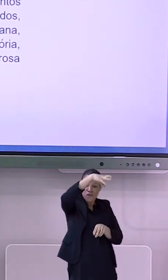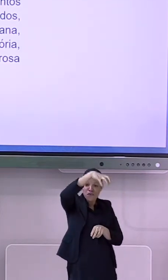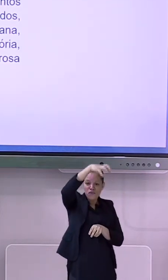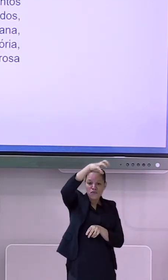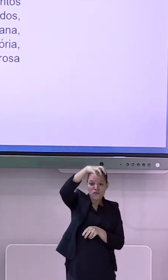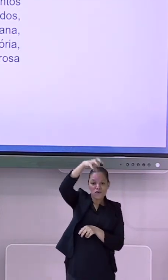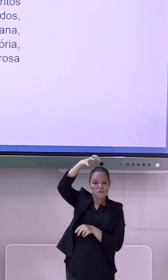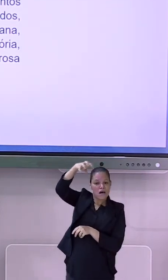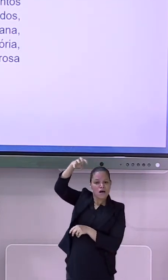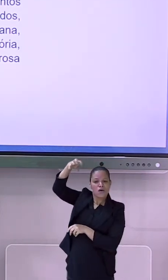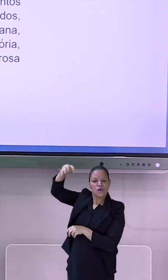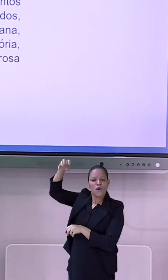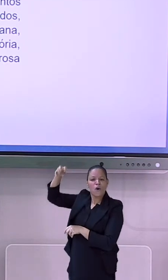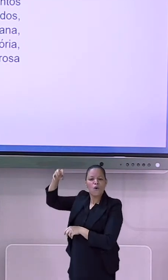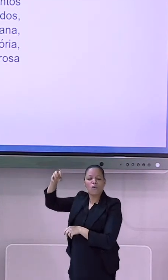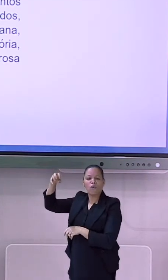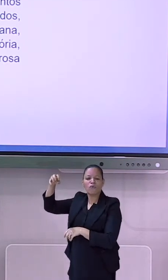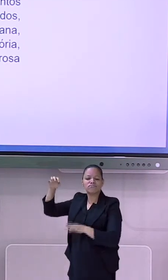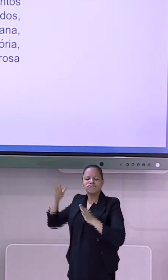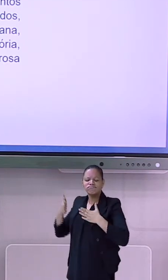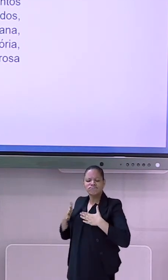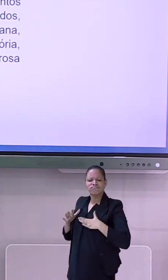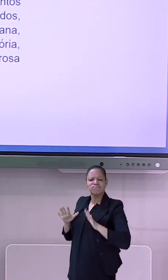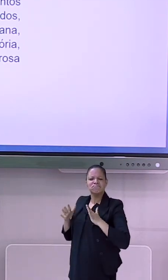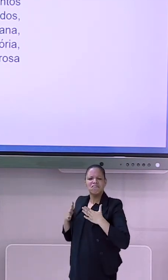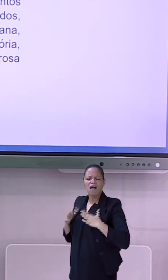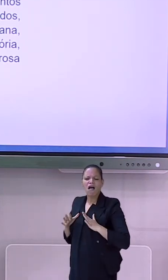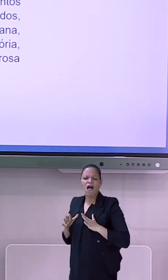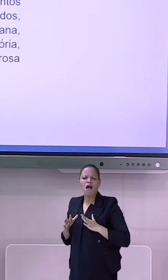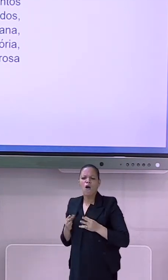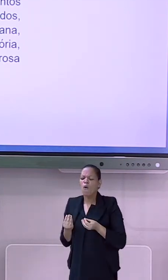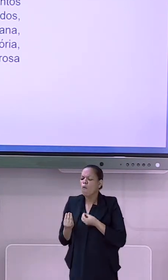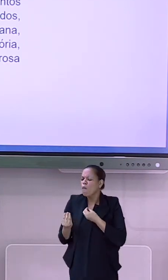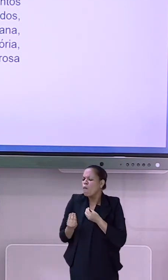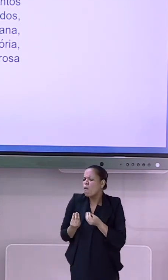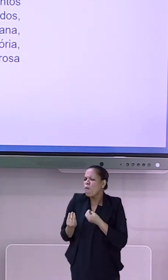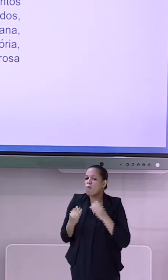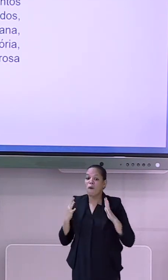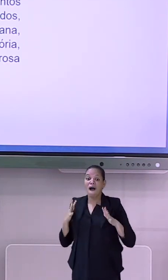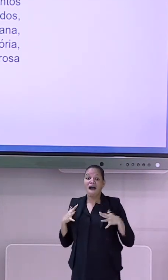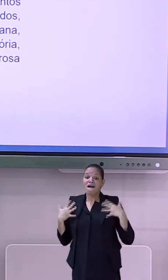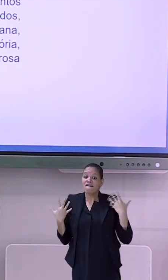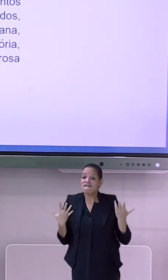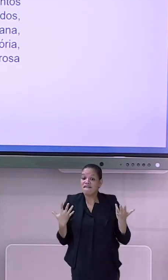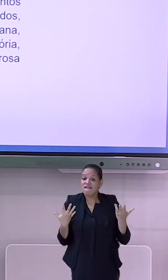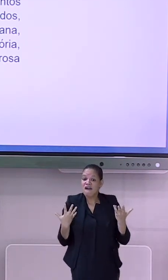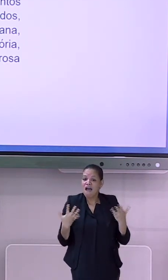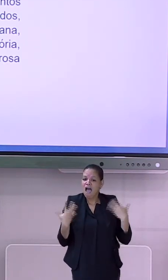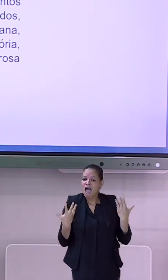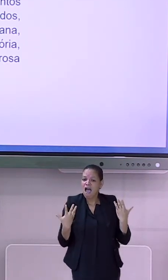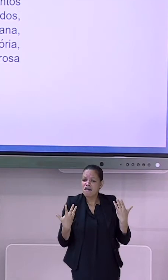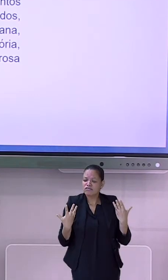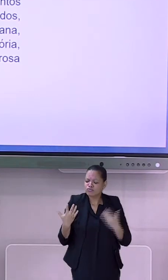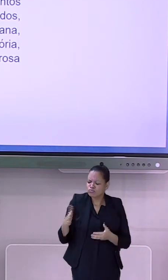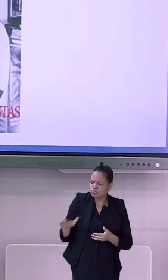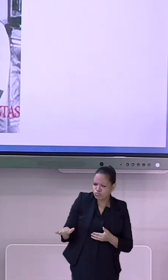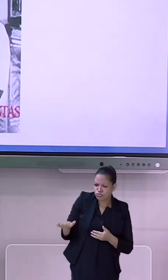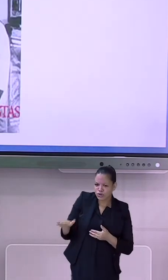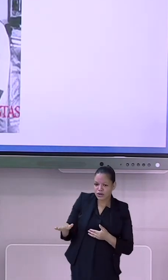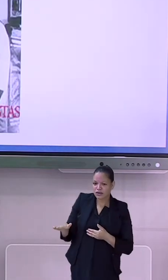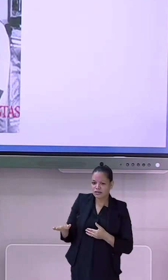suaves, ingênuos, como fosse uma festa infantil. Está aí a delicadeza e a simbologia das artes